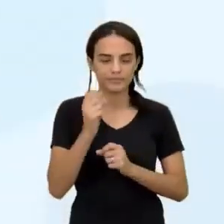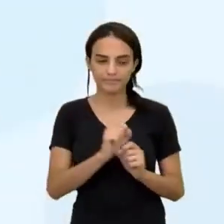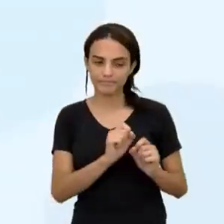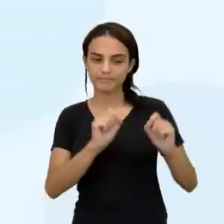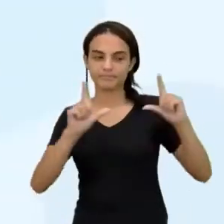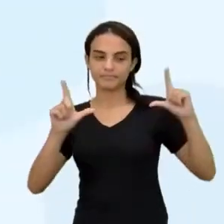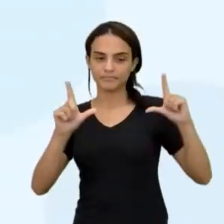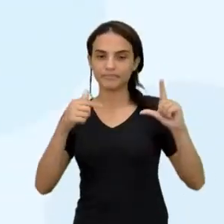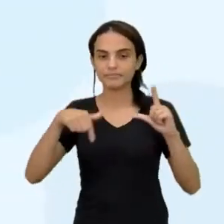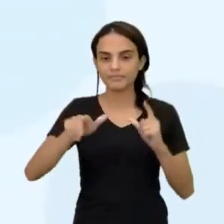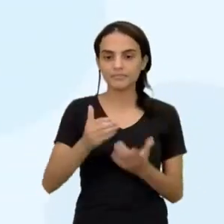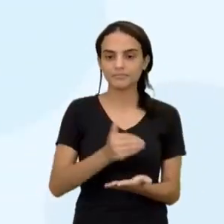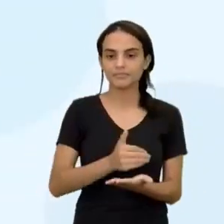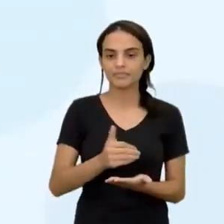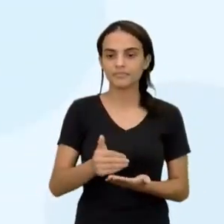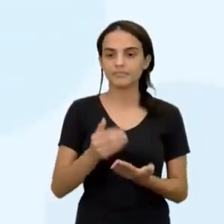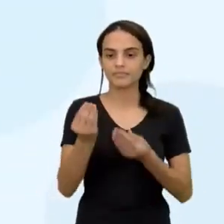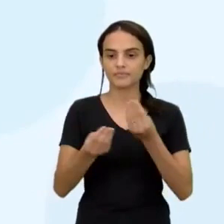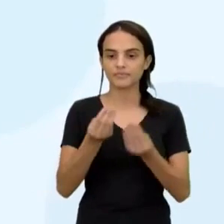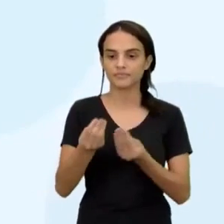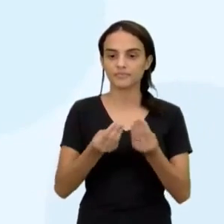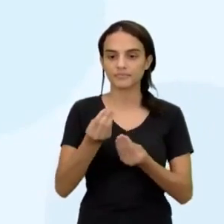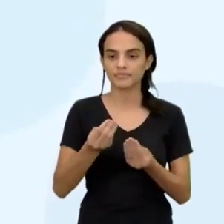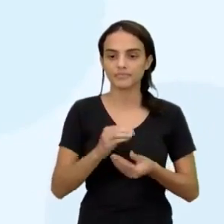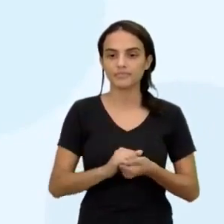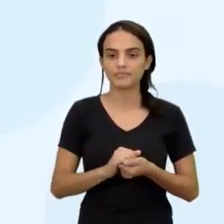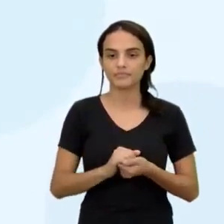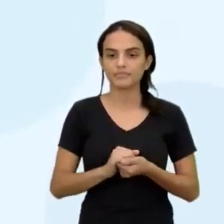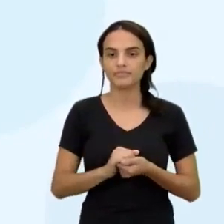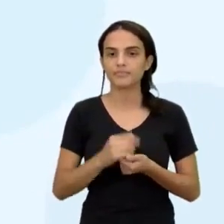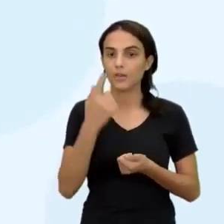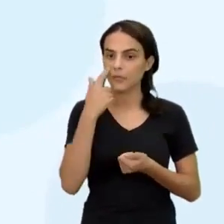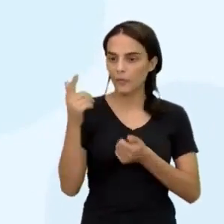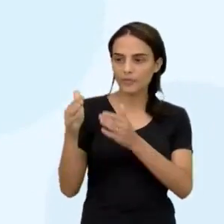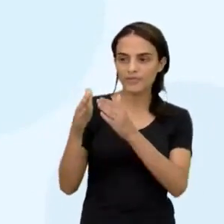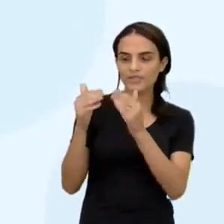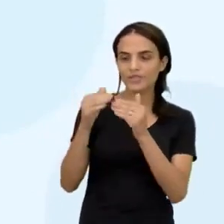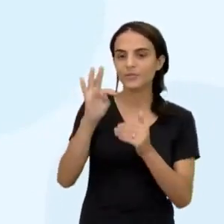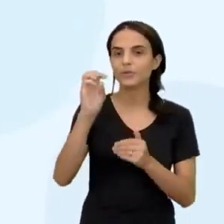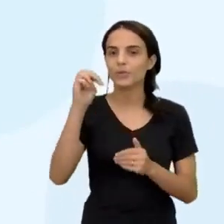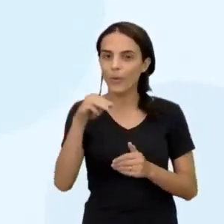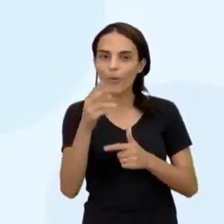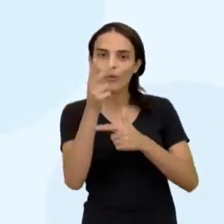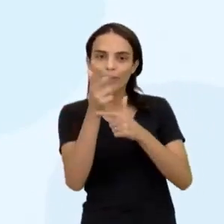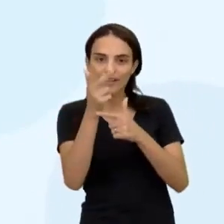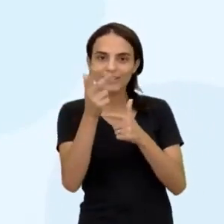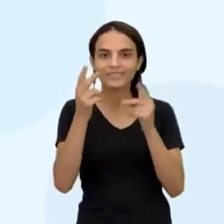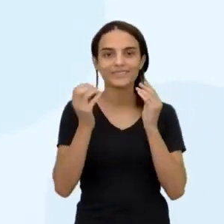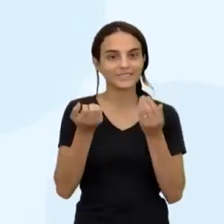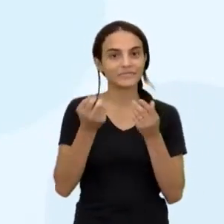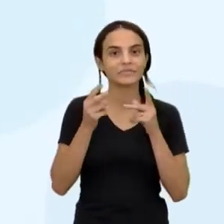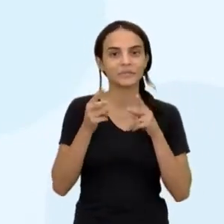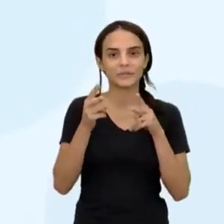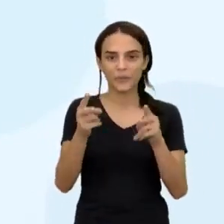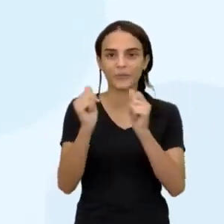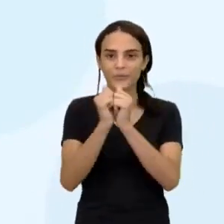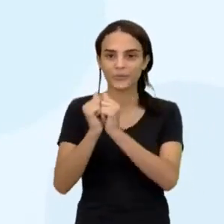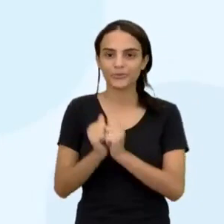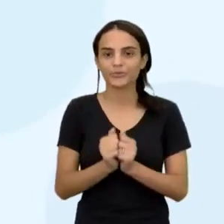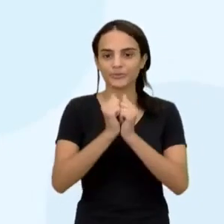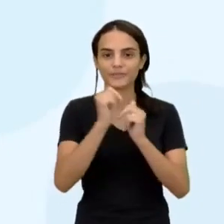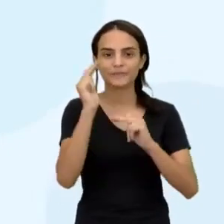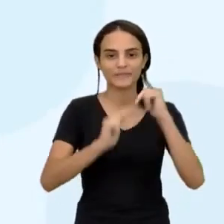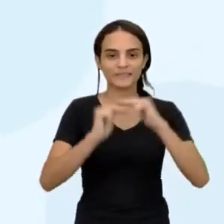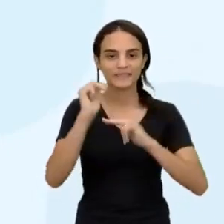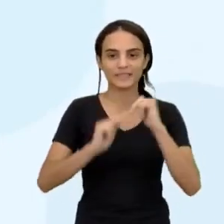vamos começar assim, ó. Eu vou pedir aqui para o pessoal do estúdio, para o Tom, nosso câmera, ele está sempre aplicado aqui, já está com o material, me